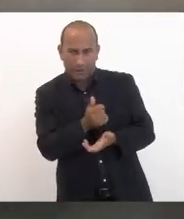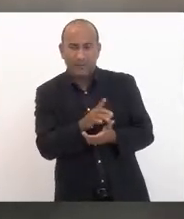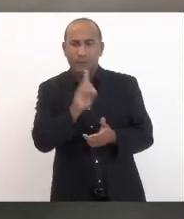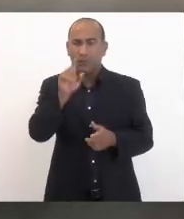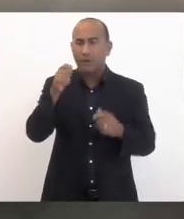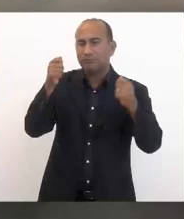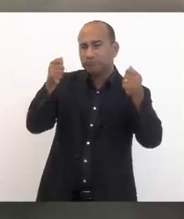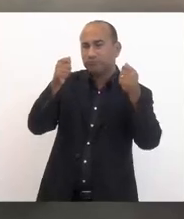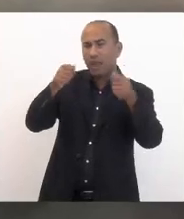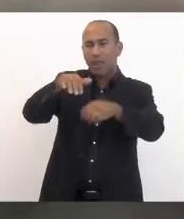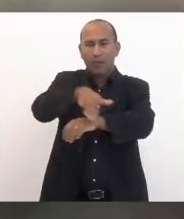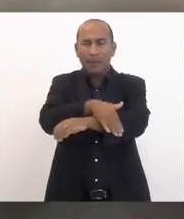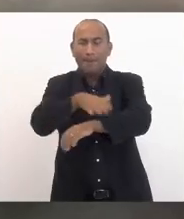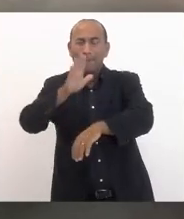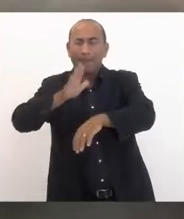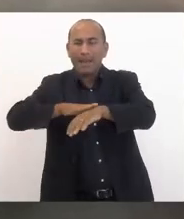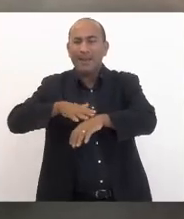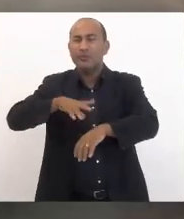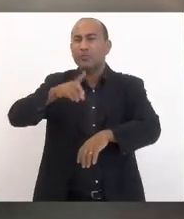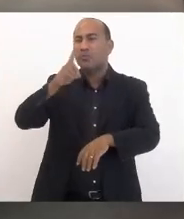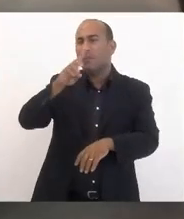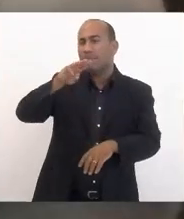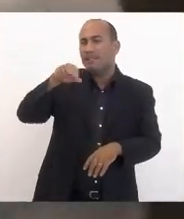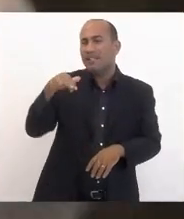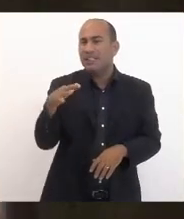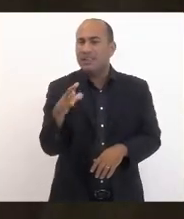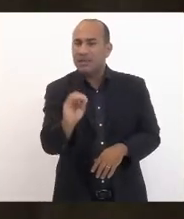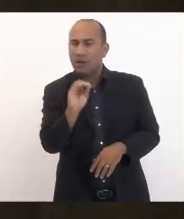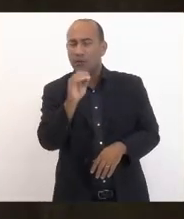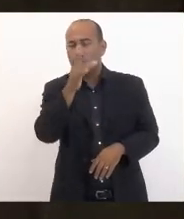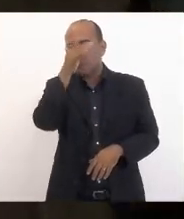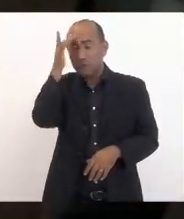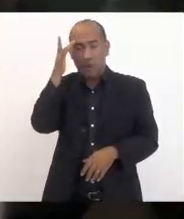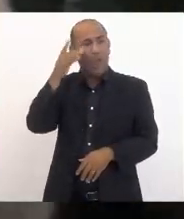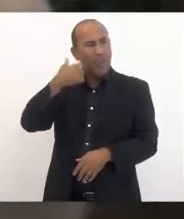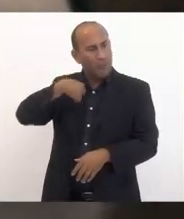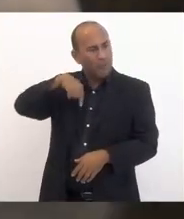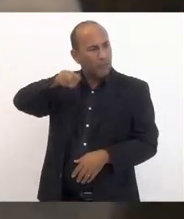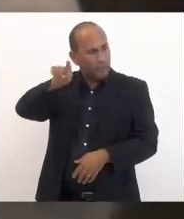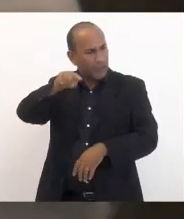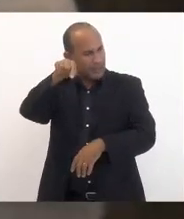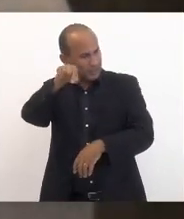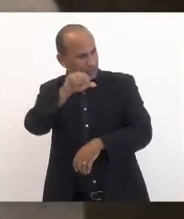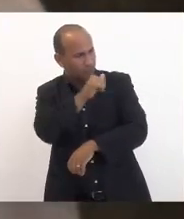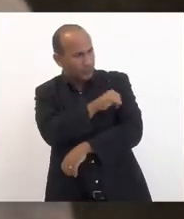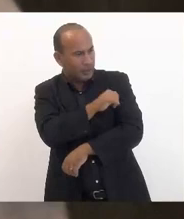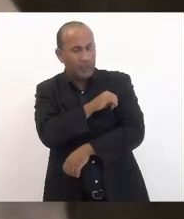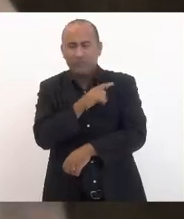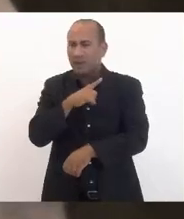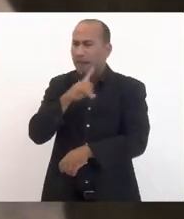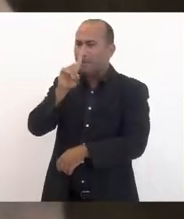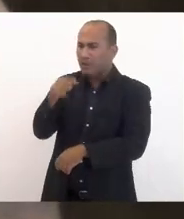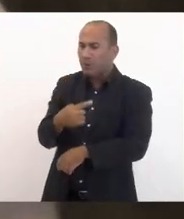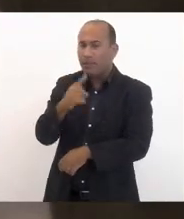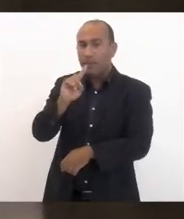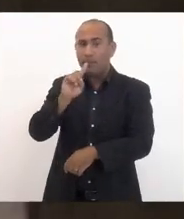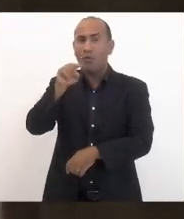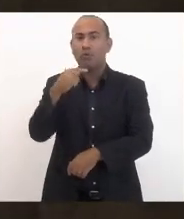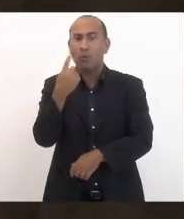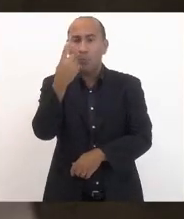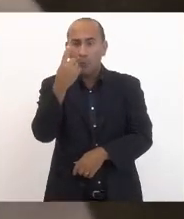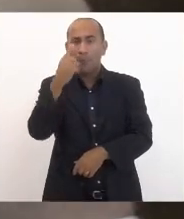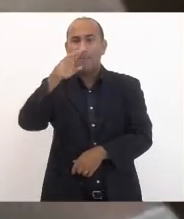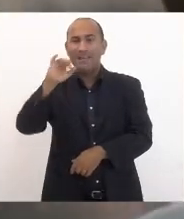rua, com mais de 1 milhão de pessoas, eu aqui no Rio de Janeiro fui a todas. A primeira tinha 1000 pessoas, a última tinha 1 milhão de pessoas.